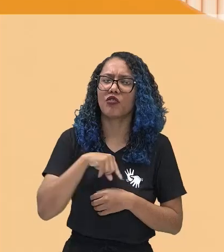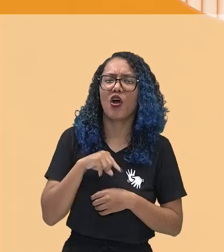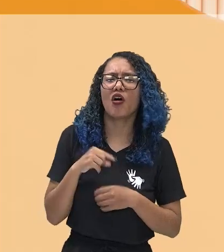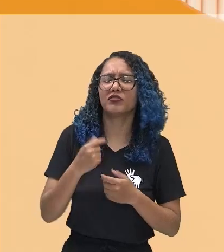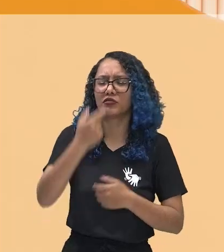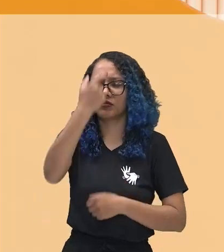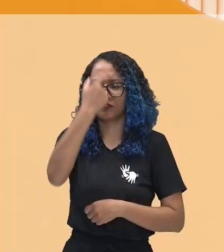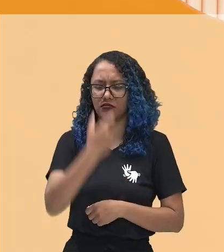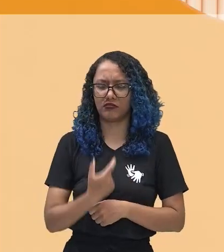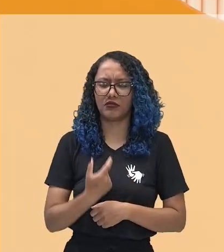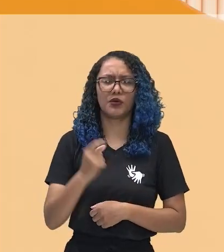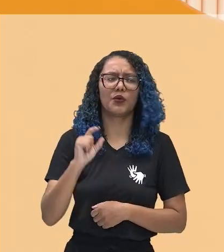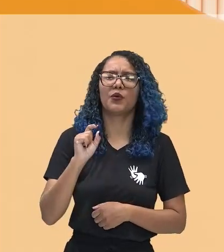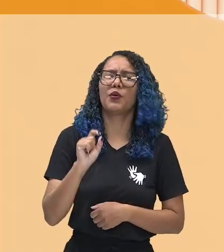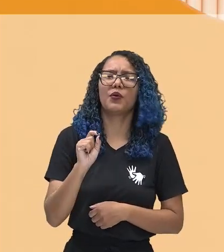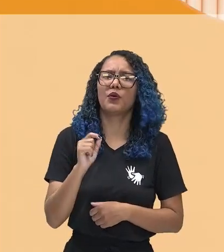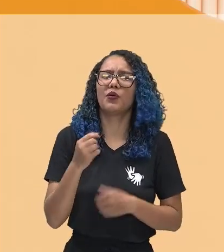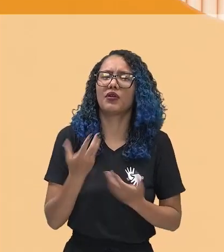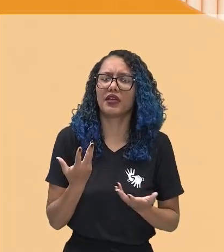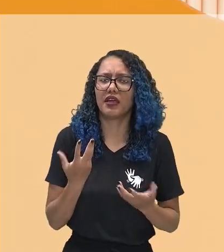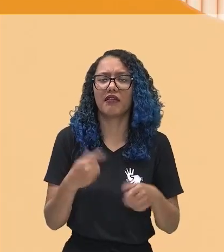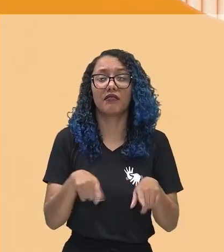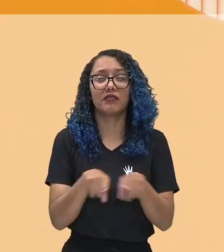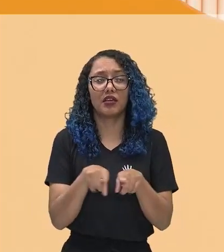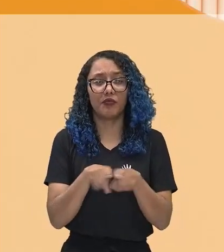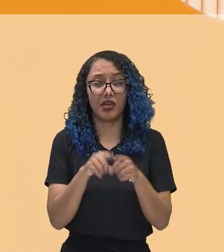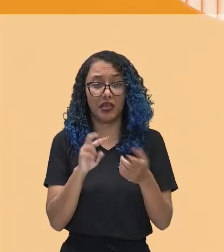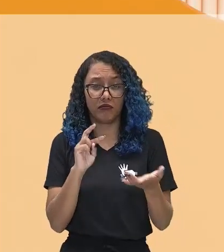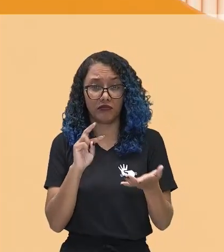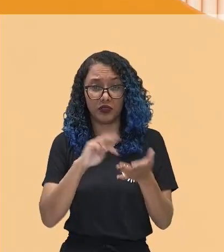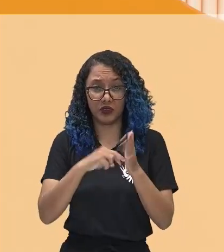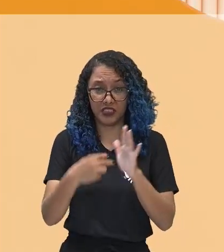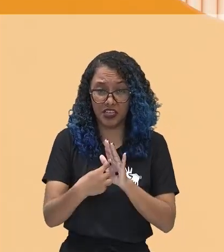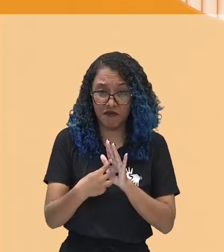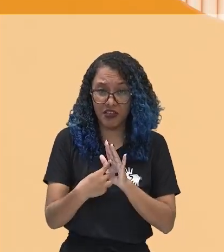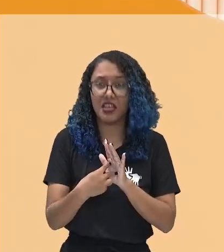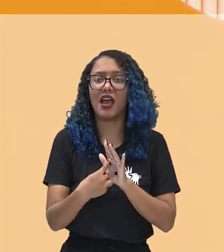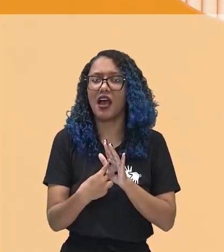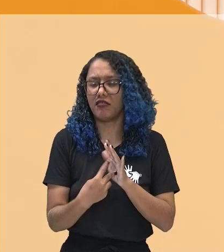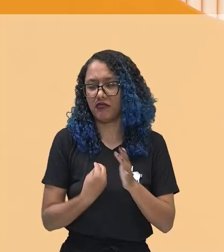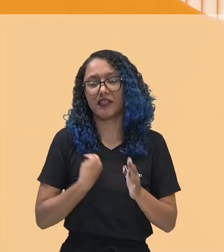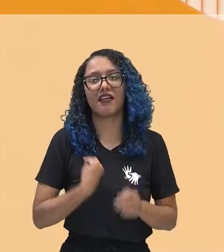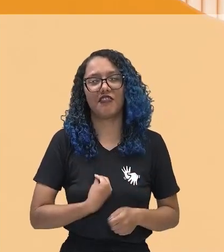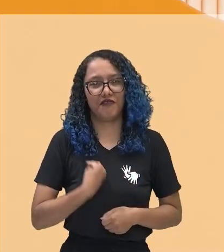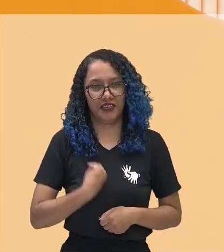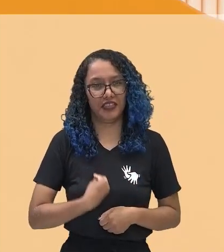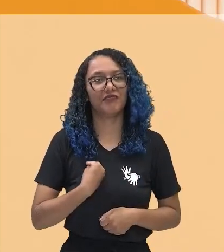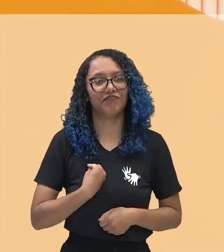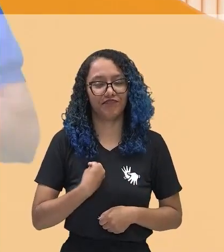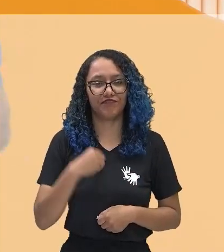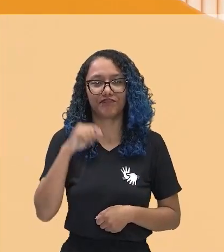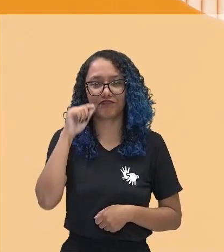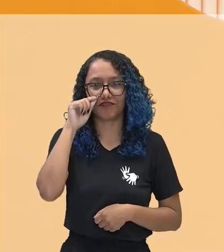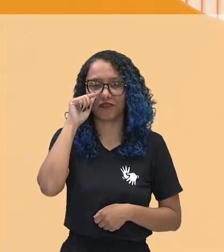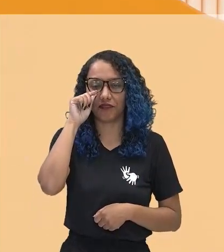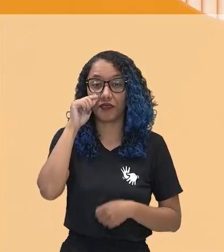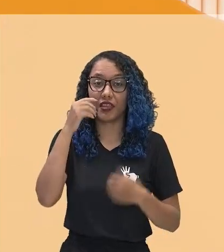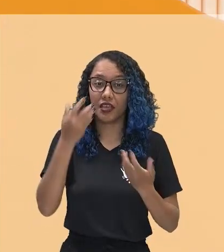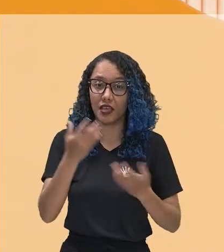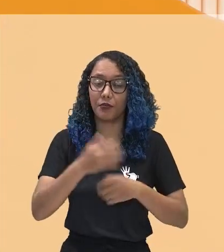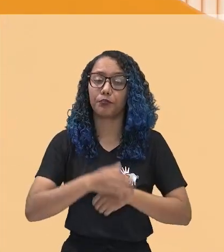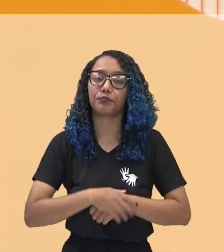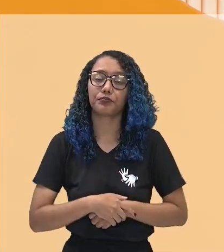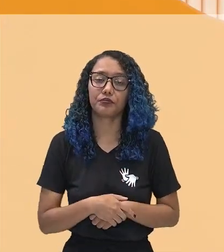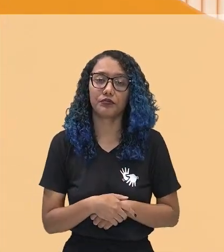tentamos entender qual é o sentido desse nosso existir. Perfeito, então, quem vai nos ajudar a entender